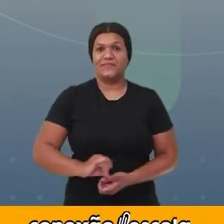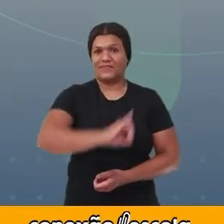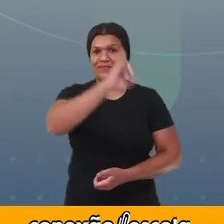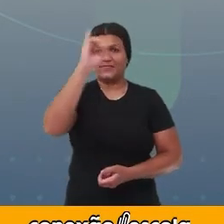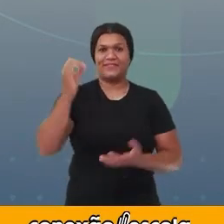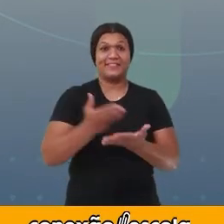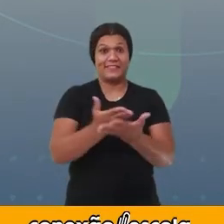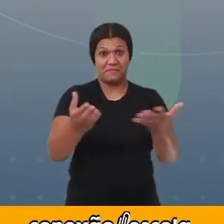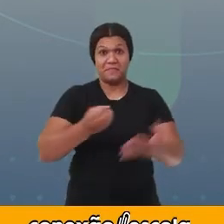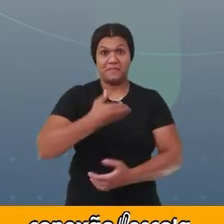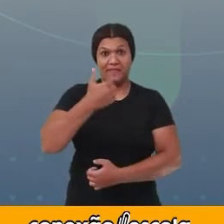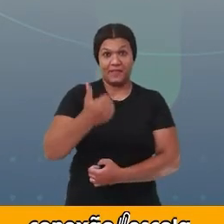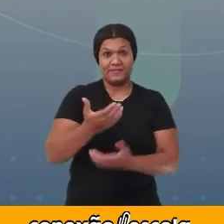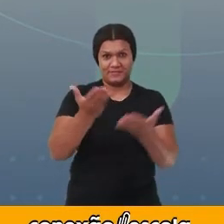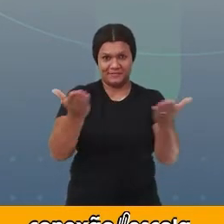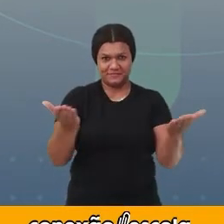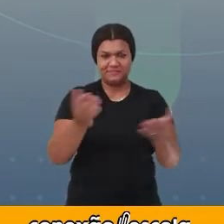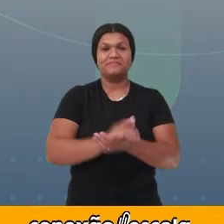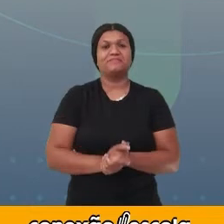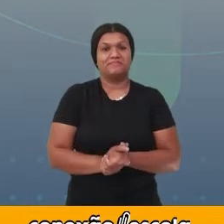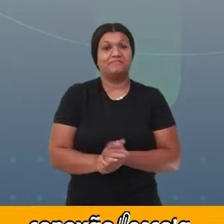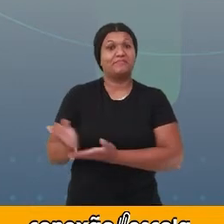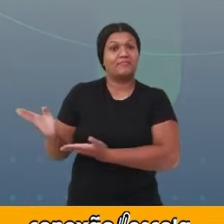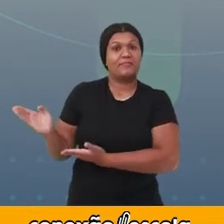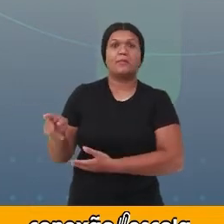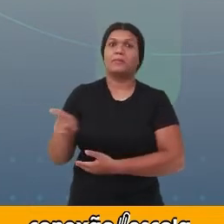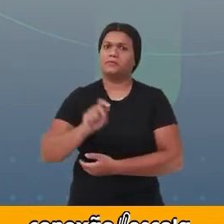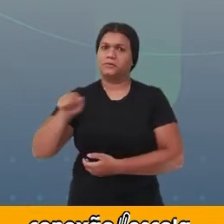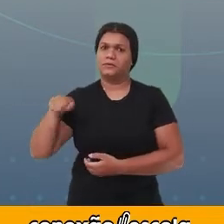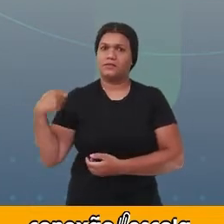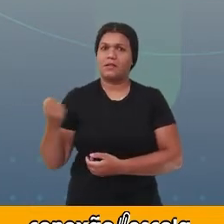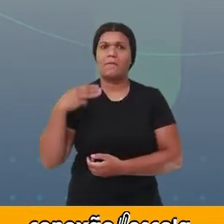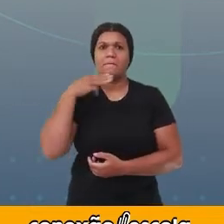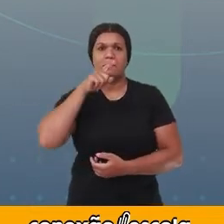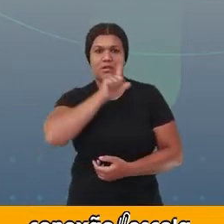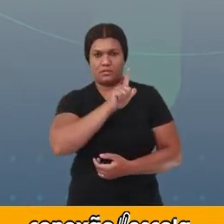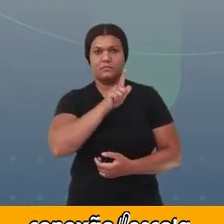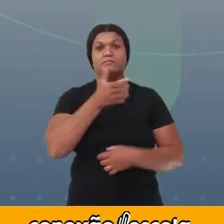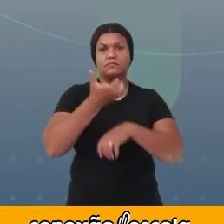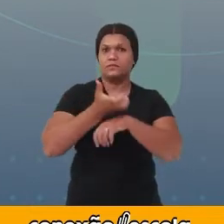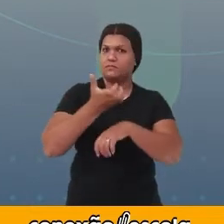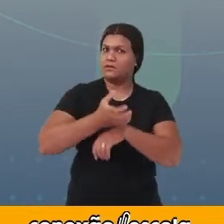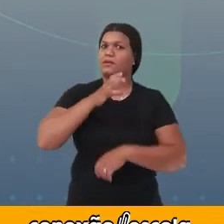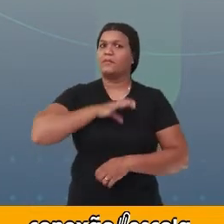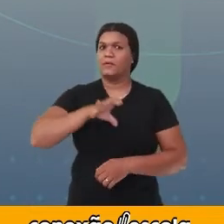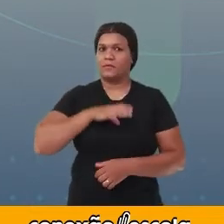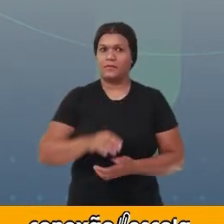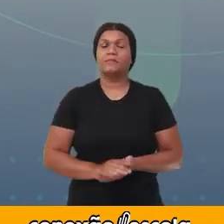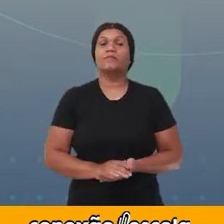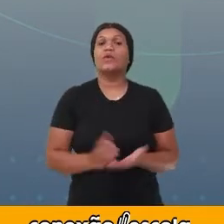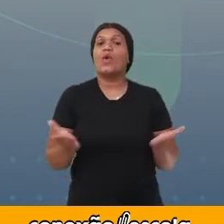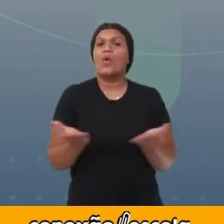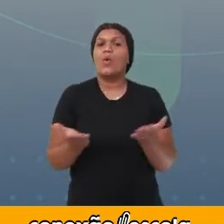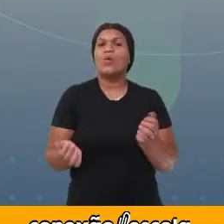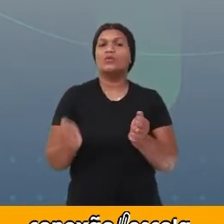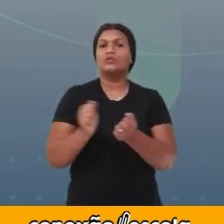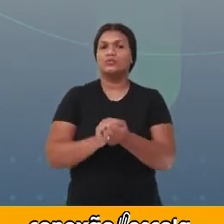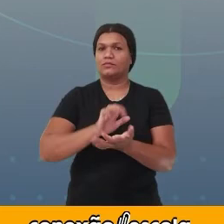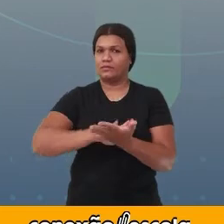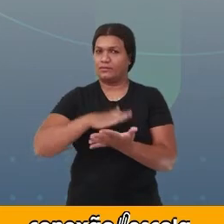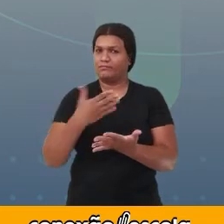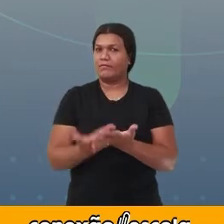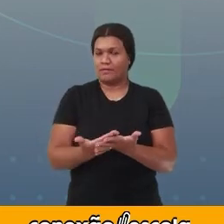Olá, pessoal, tudo bem com vocês? Eu sou o professor Marlon, professor de língua portuguesa, e hoje estou na companhia da